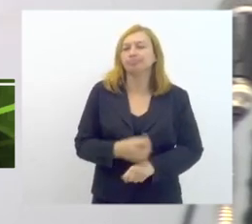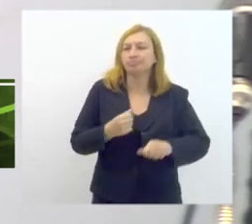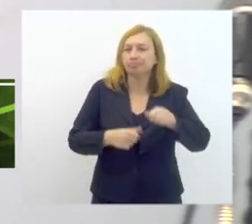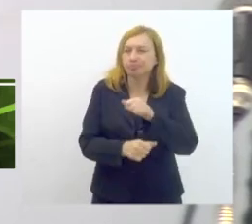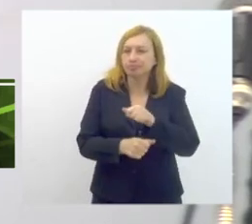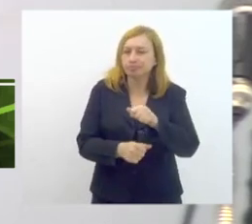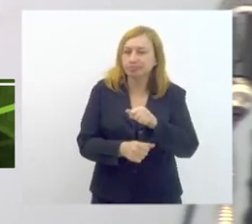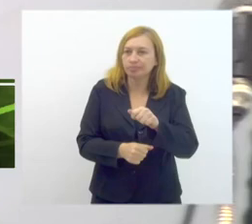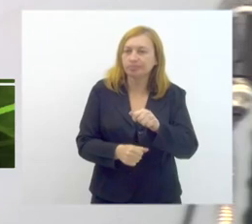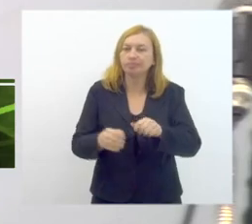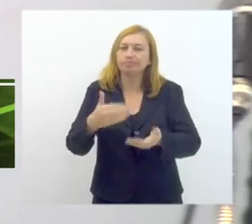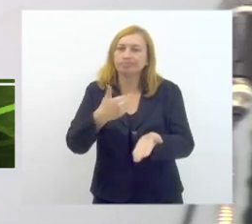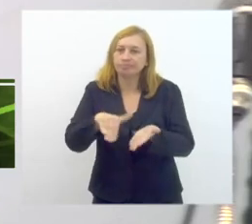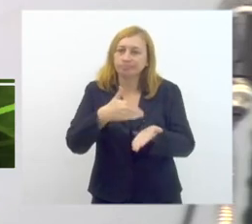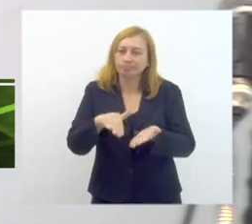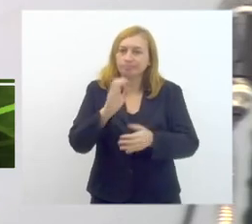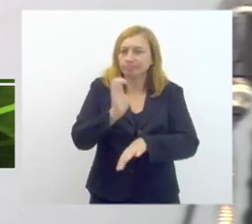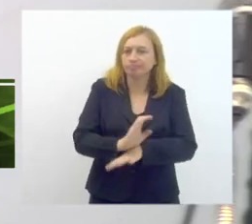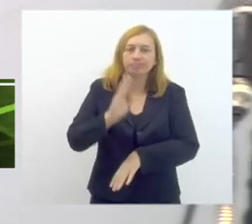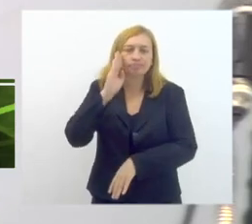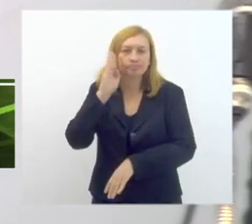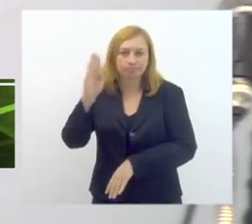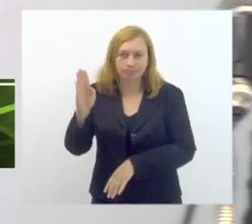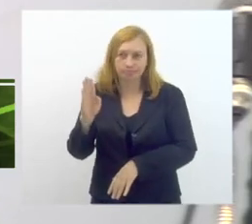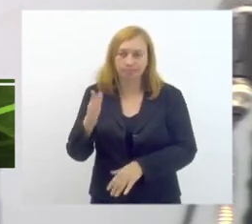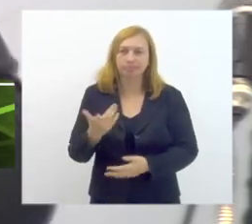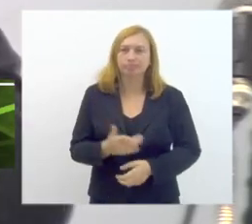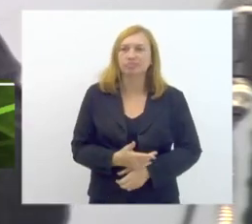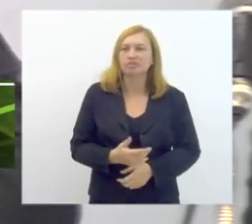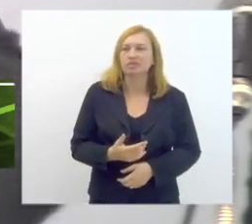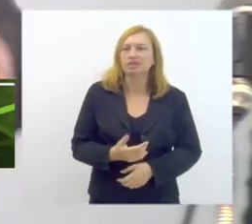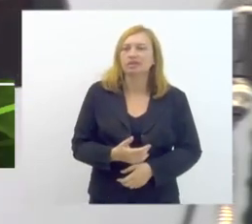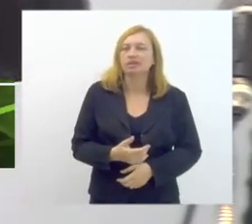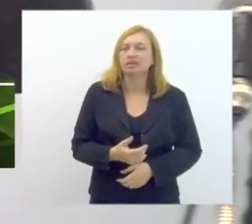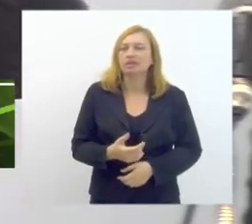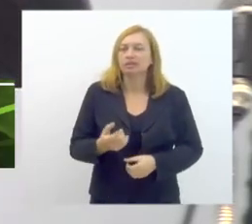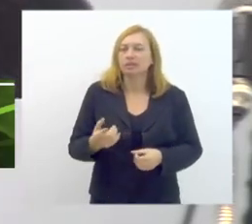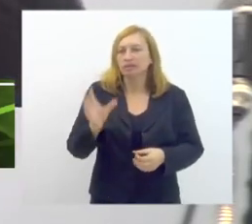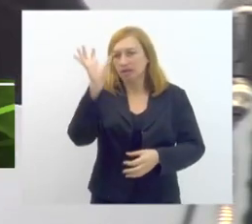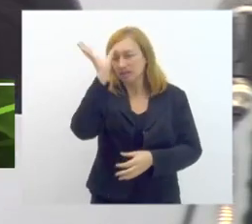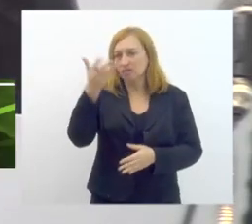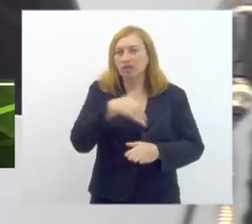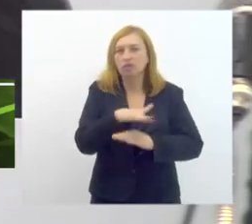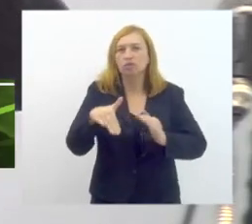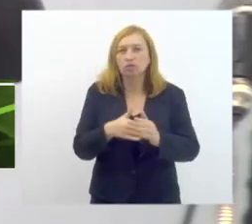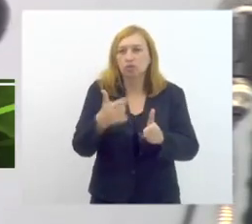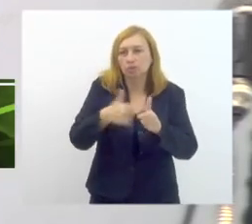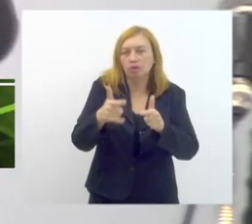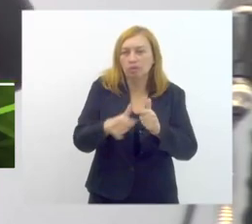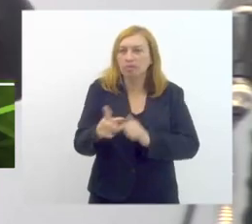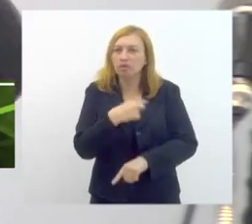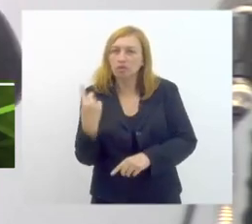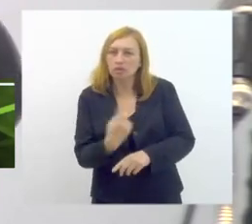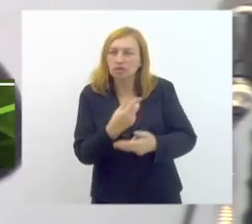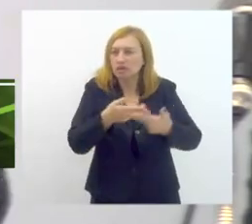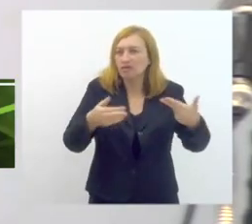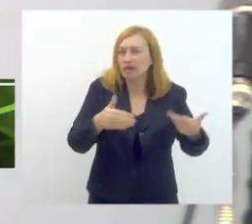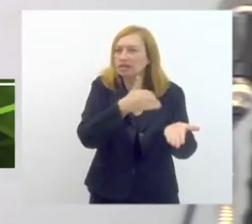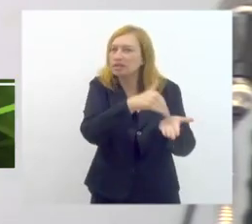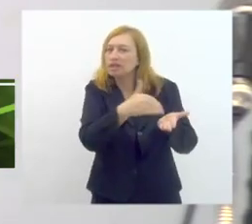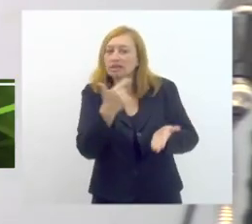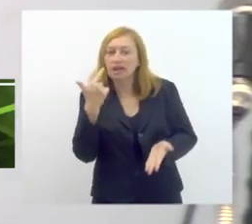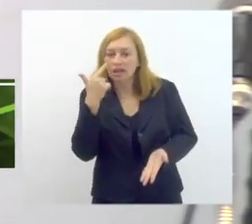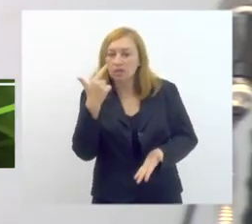da Secretaria de Estado tem sido fundamental, se não para resolver todos os nossos problemas, eu tenho vários secretários